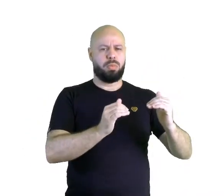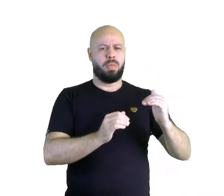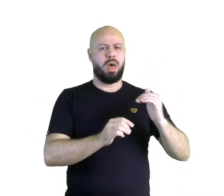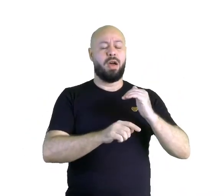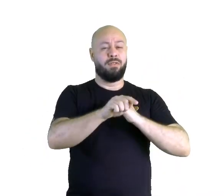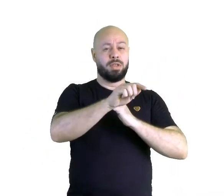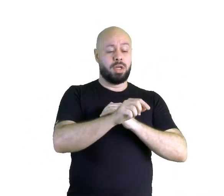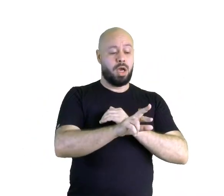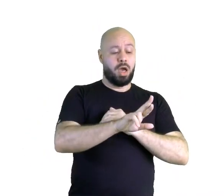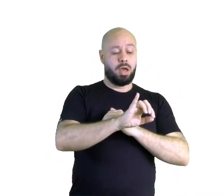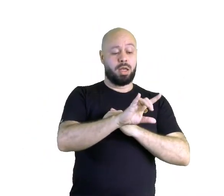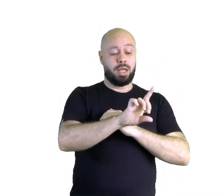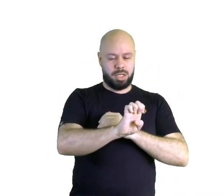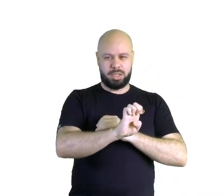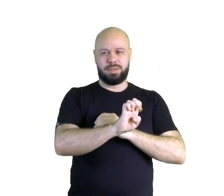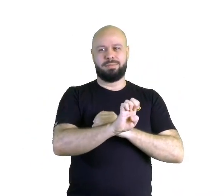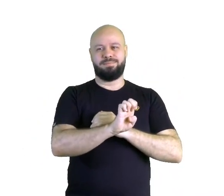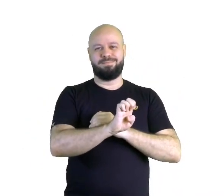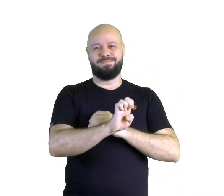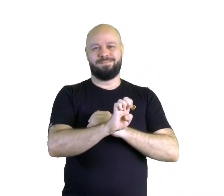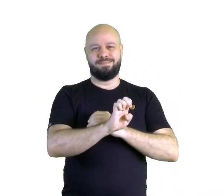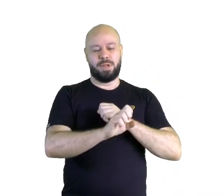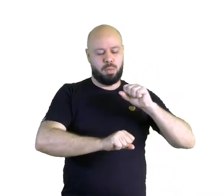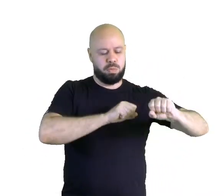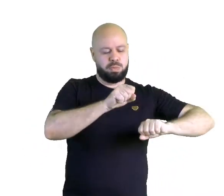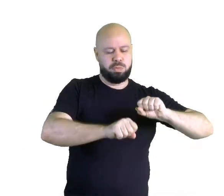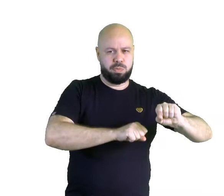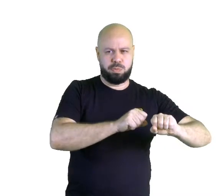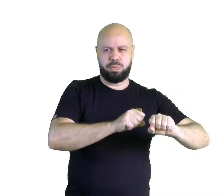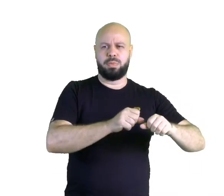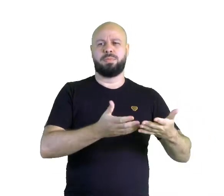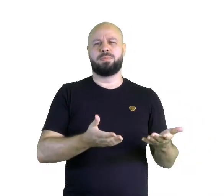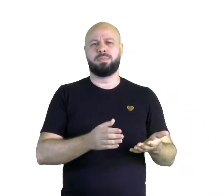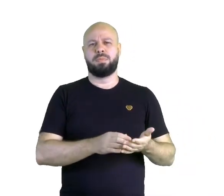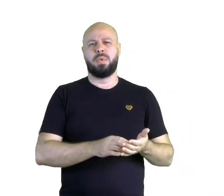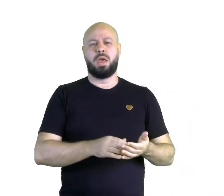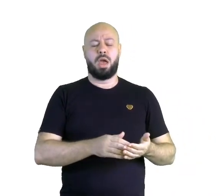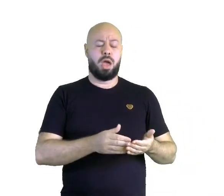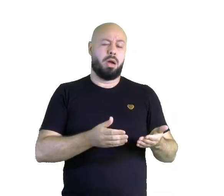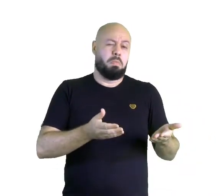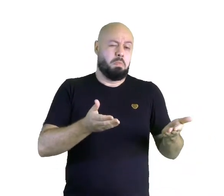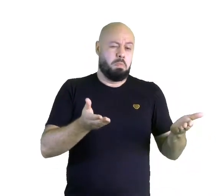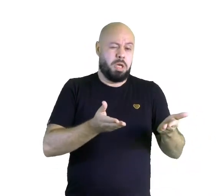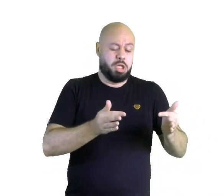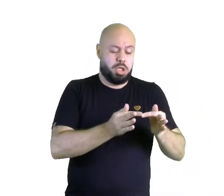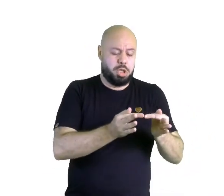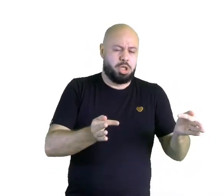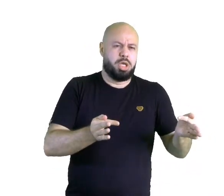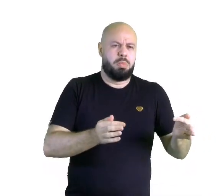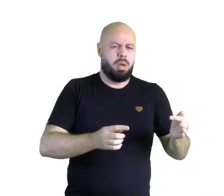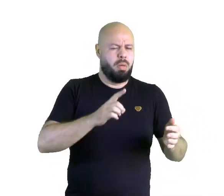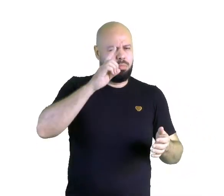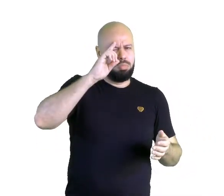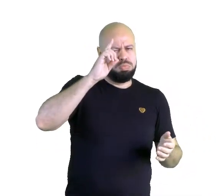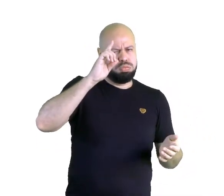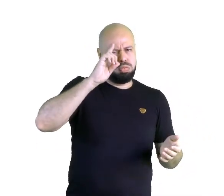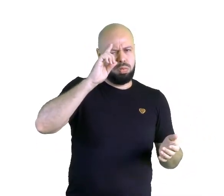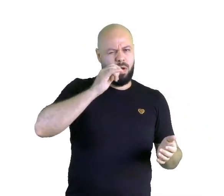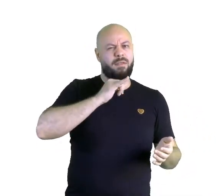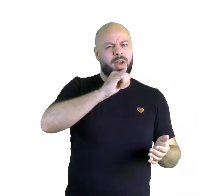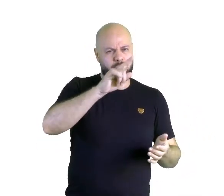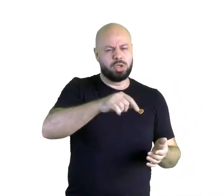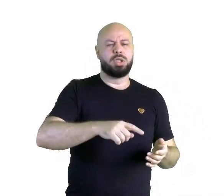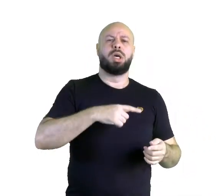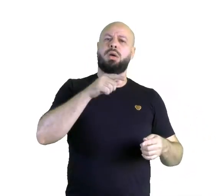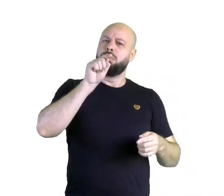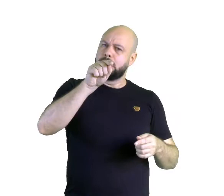Você anda de bicicleta. Então, presente simples, ali nós temos ali algo que acontece rotineiramente. Se eu falo, afirmo que você anda de